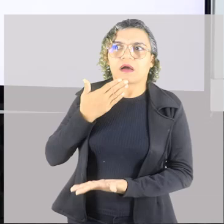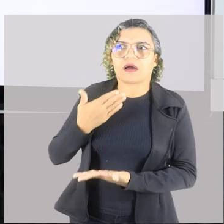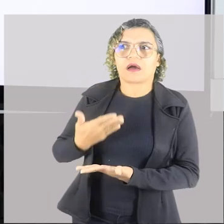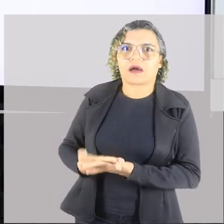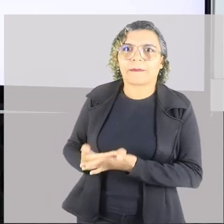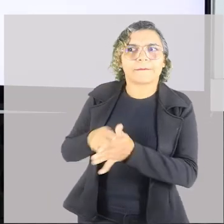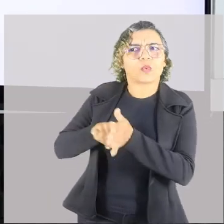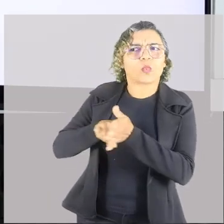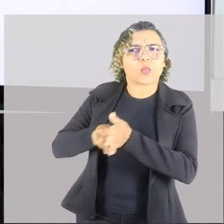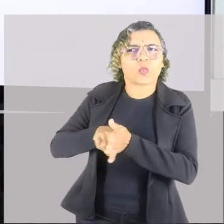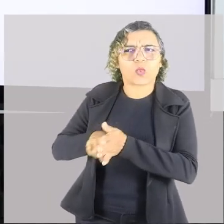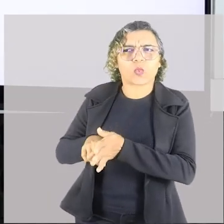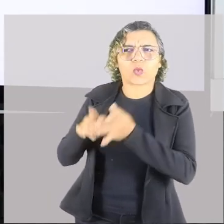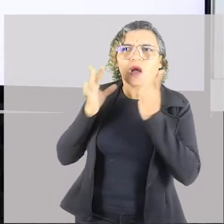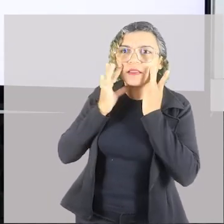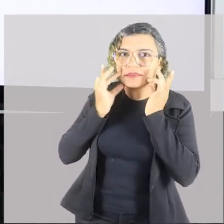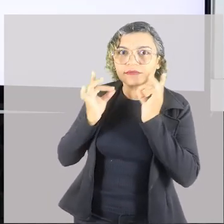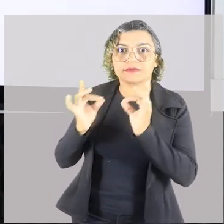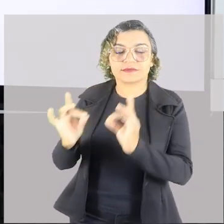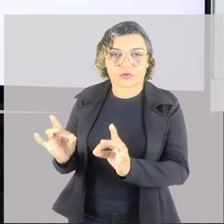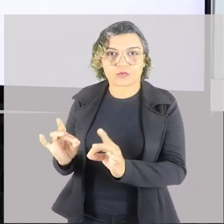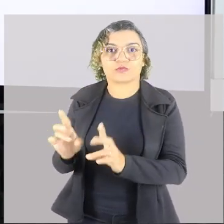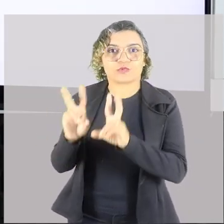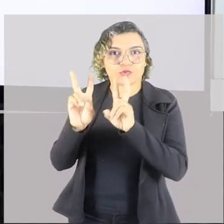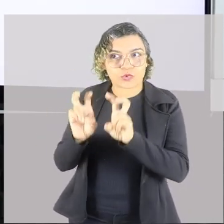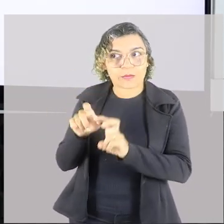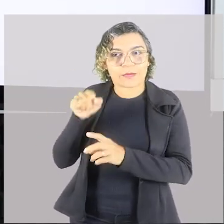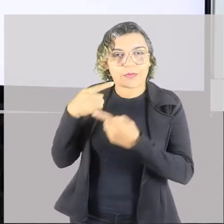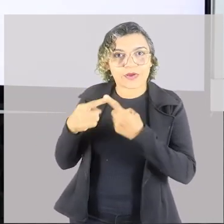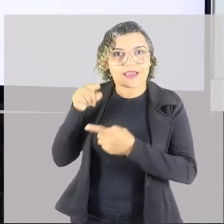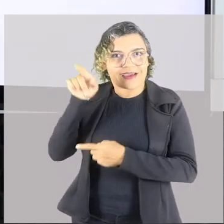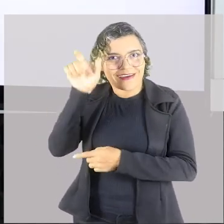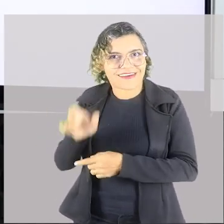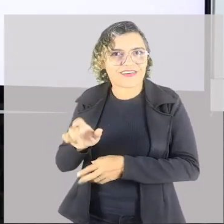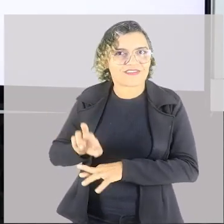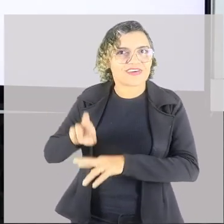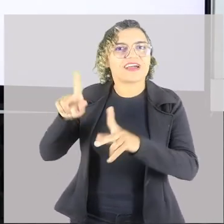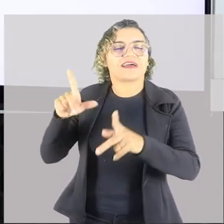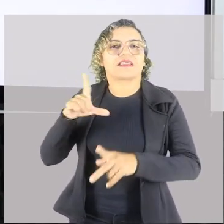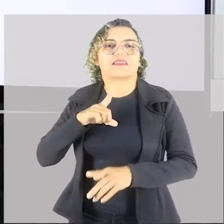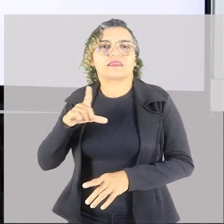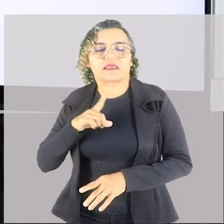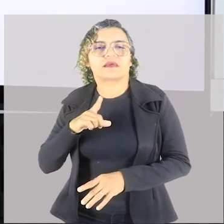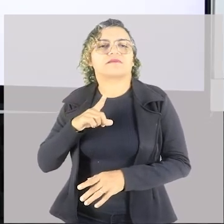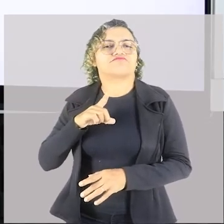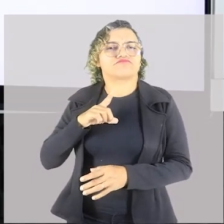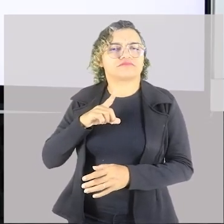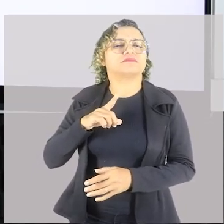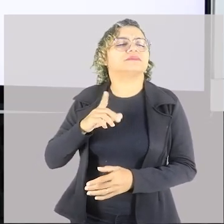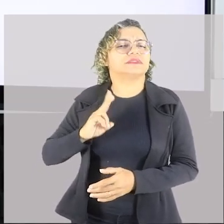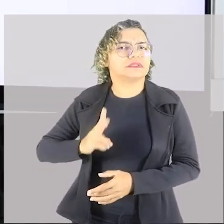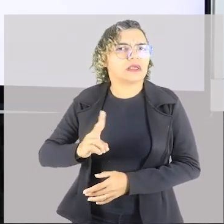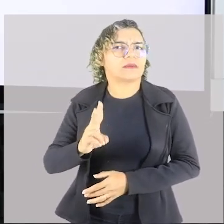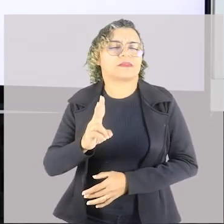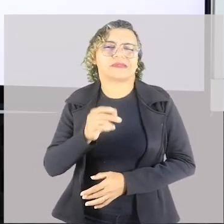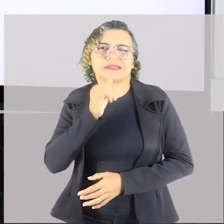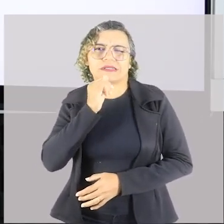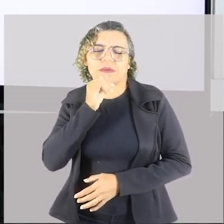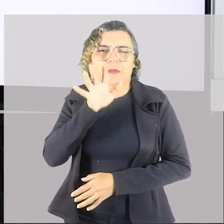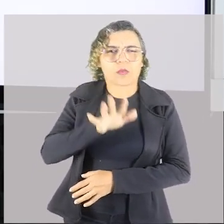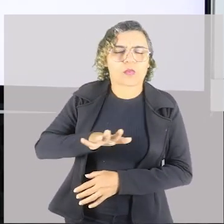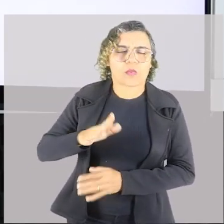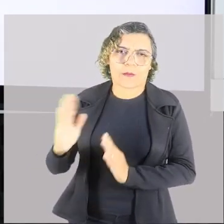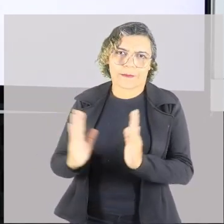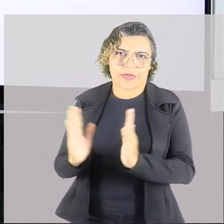fascínio, de chamar a atenção sobre aquilo que é diferente. Então, esse movimento ele ocorreu muito durante o período